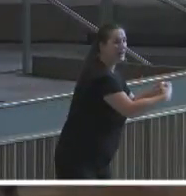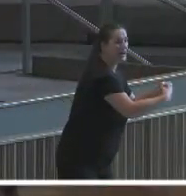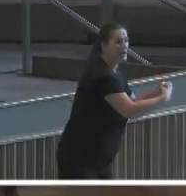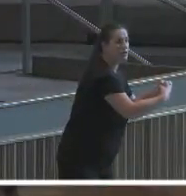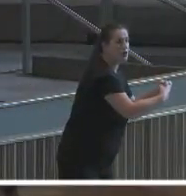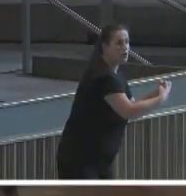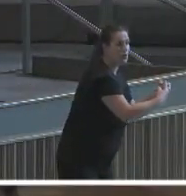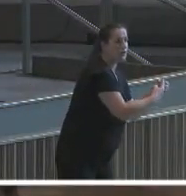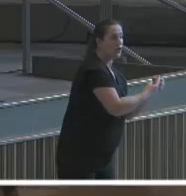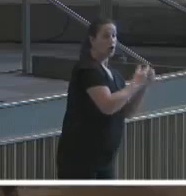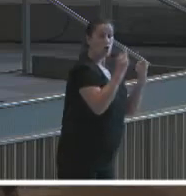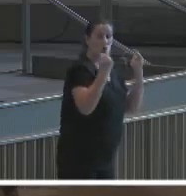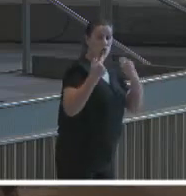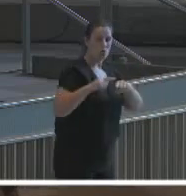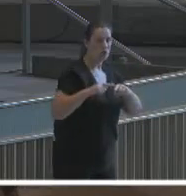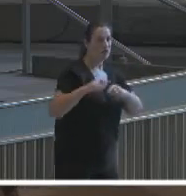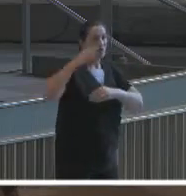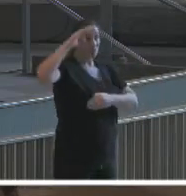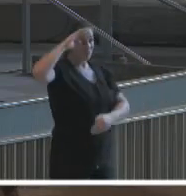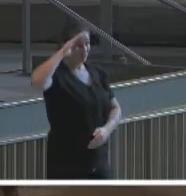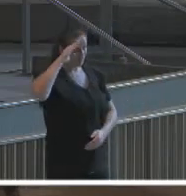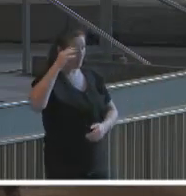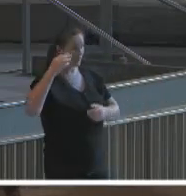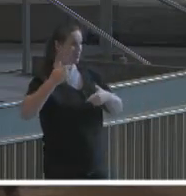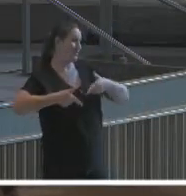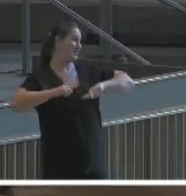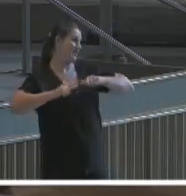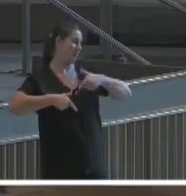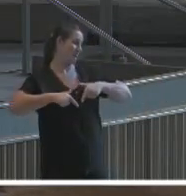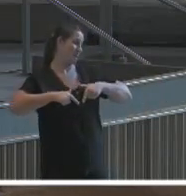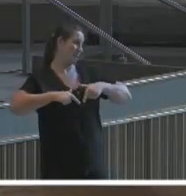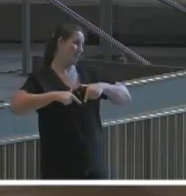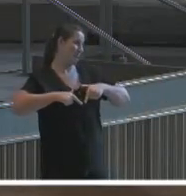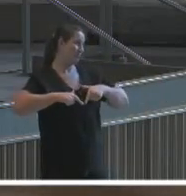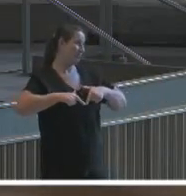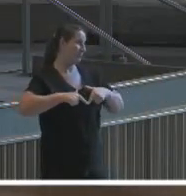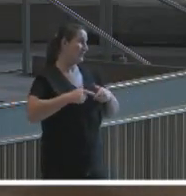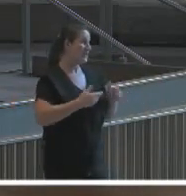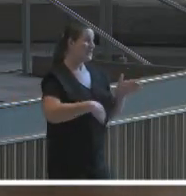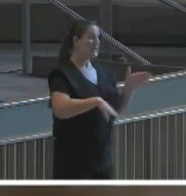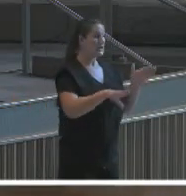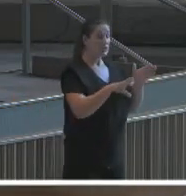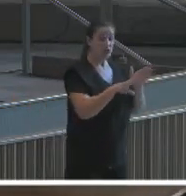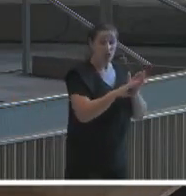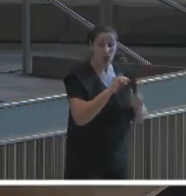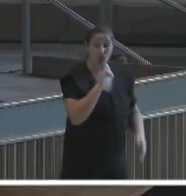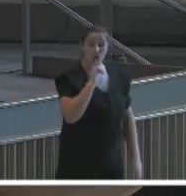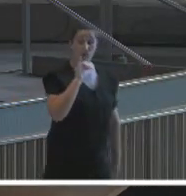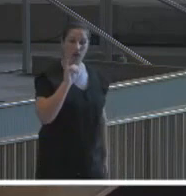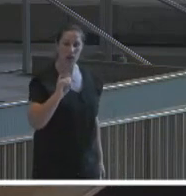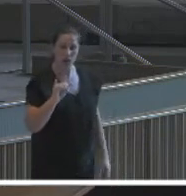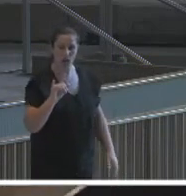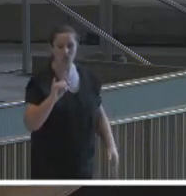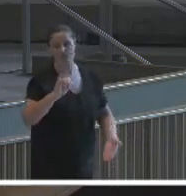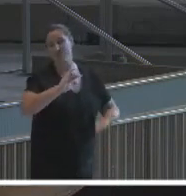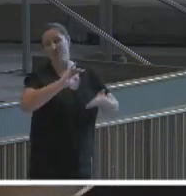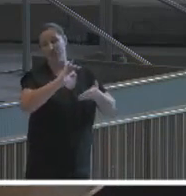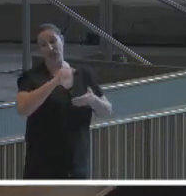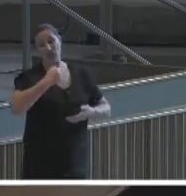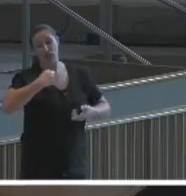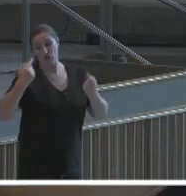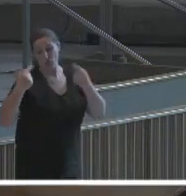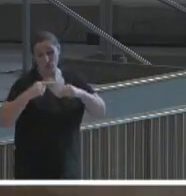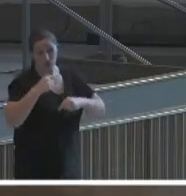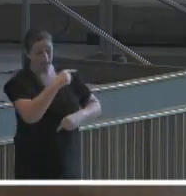os soldados de Israel. Tanto que, quando eles chegam com a notícia que tinham sido derrotados, todo o